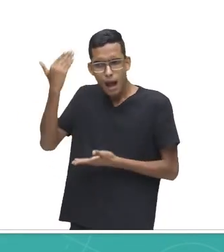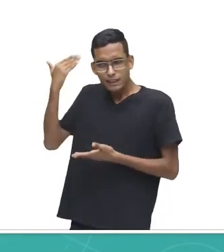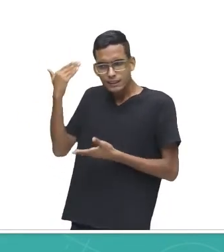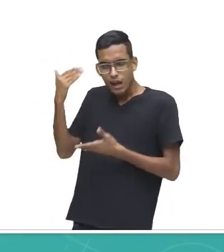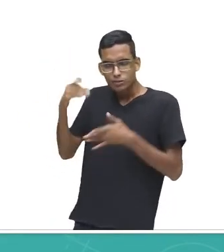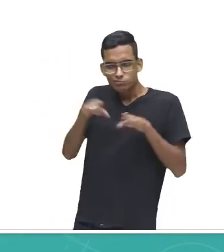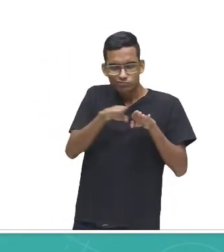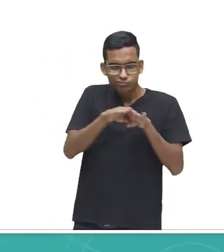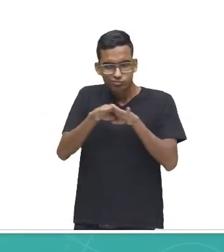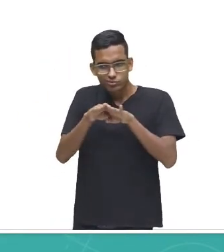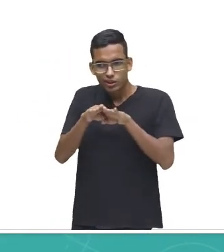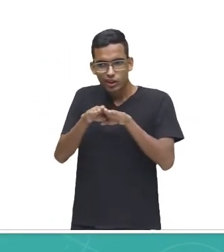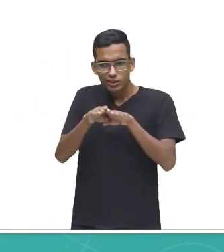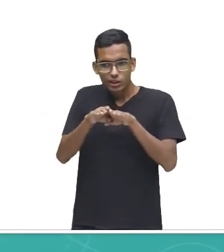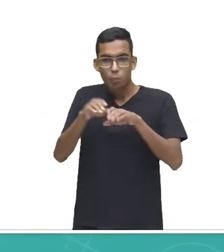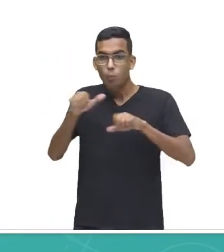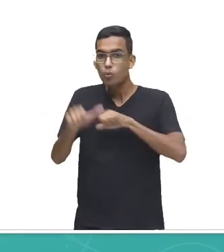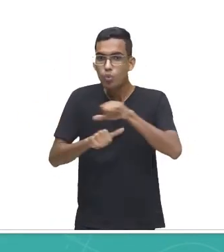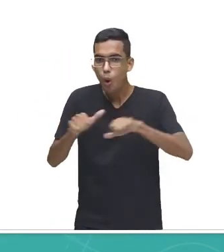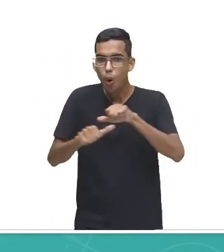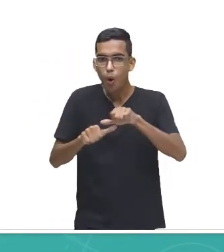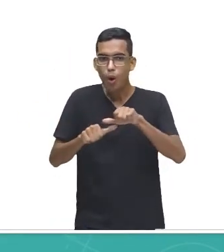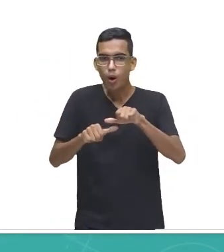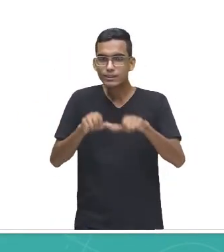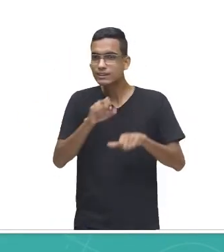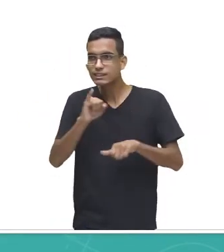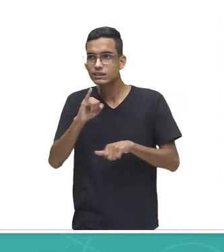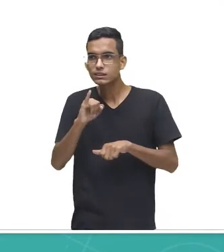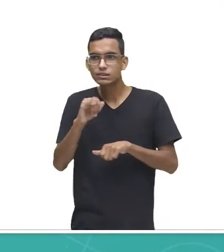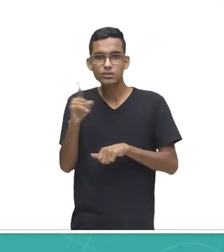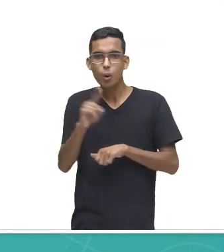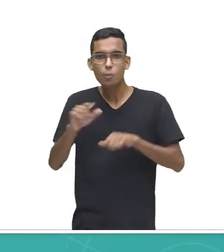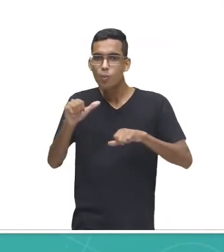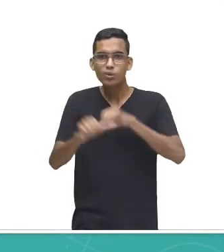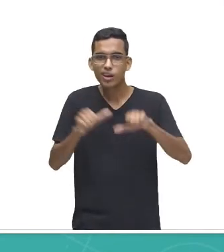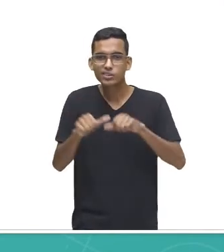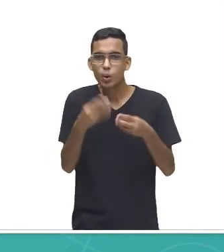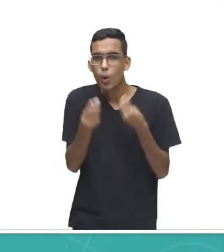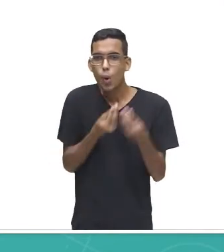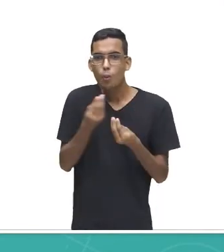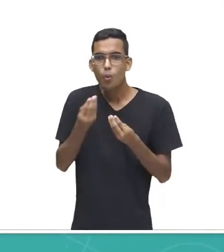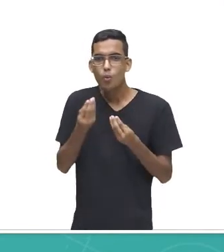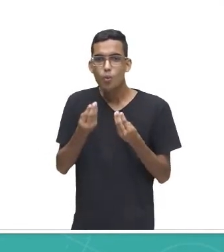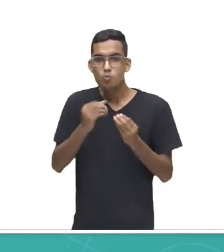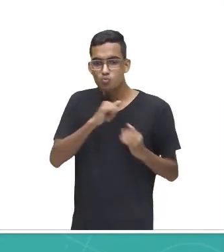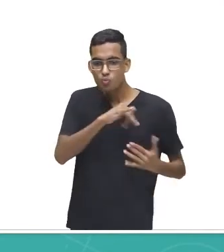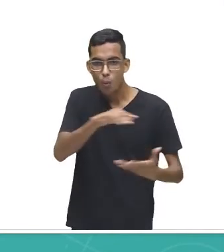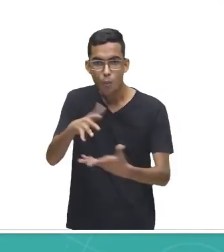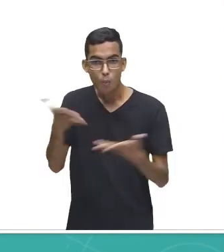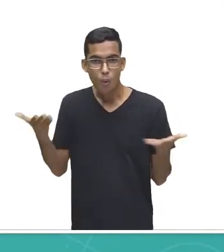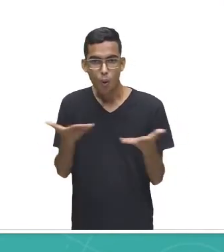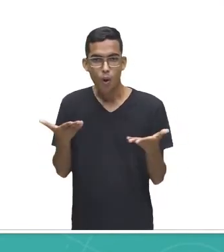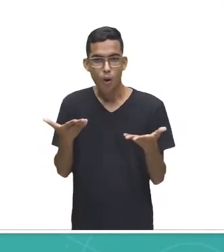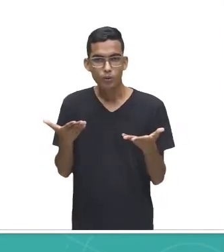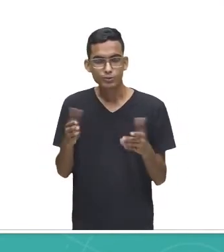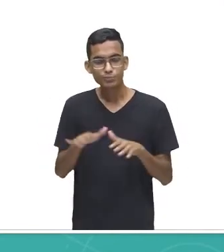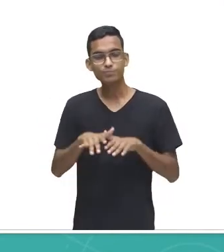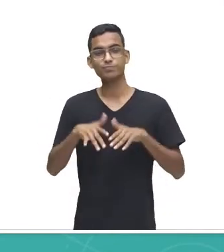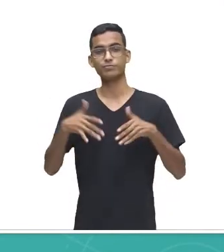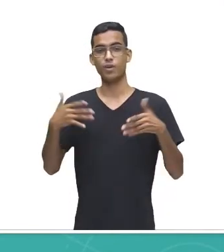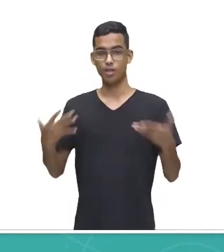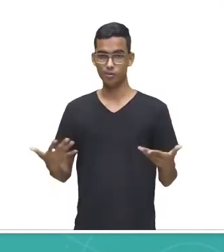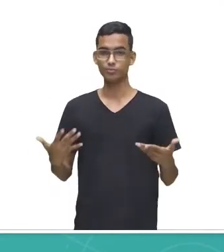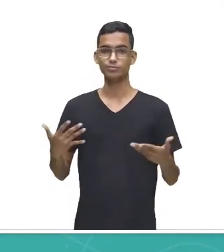Certamente, nem eu, nem você, estaríamos usufruindo de grandes conquistas na área social,